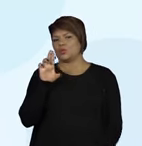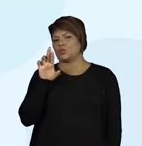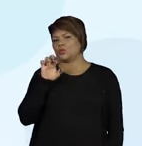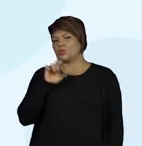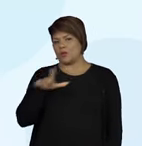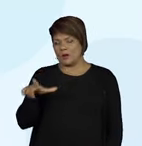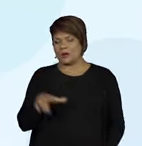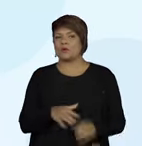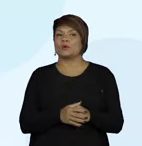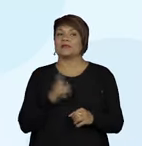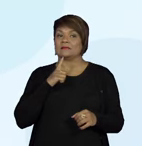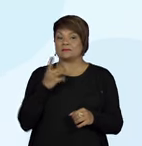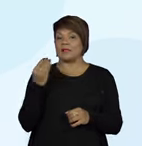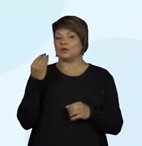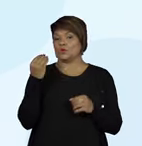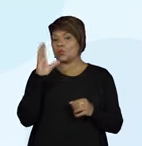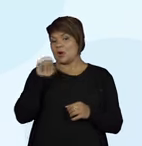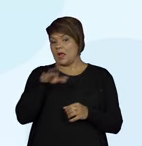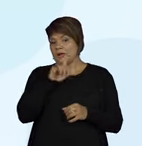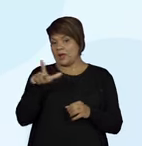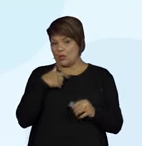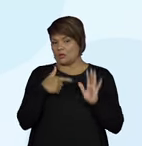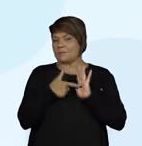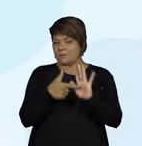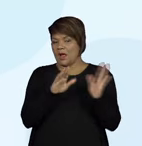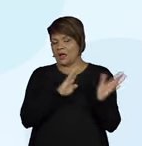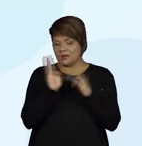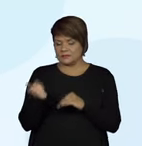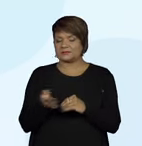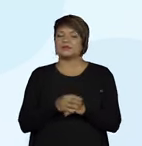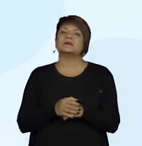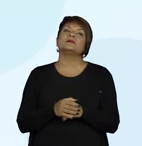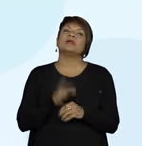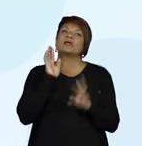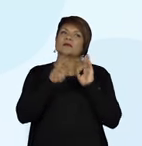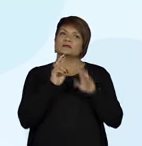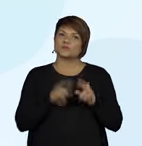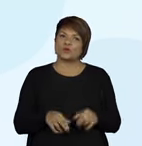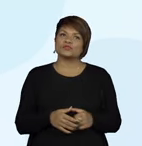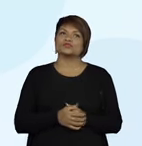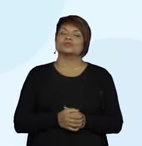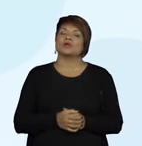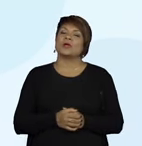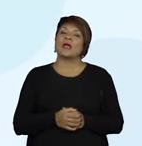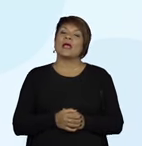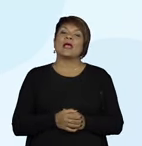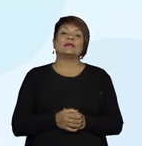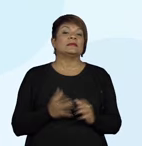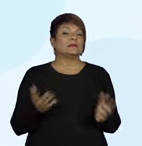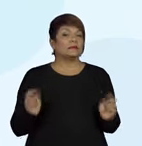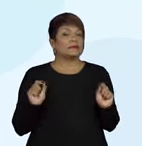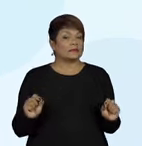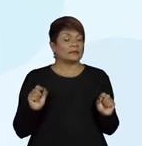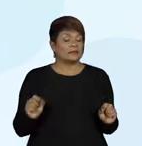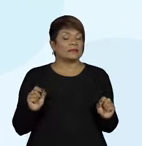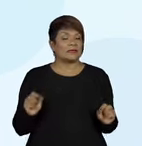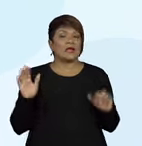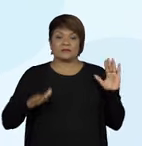as perguntas cabeludas que nem todo mundo sabe